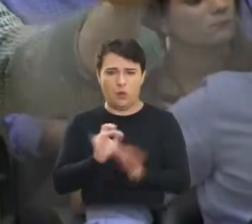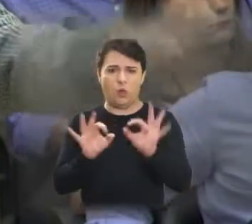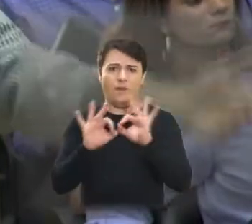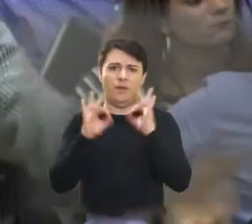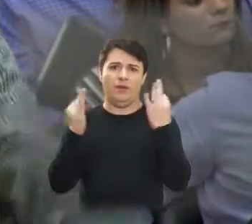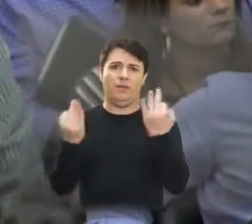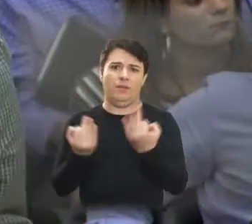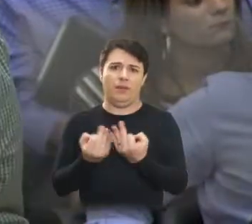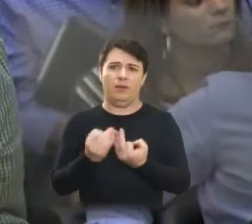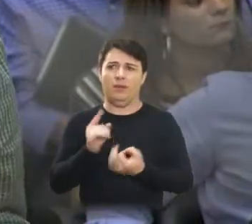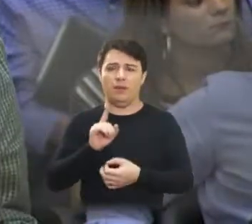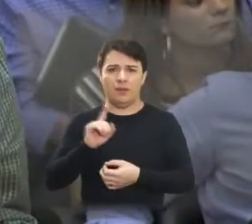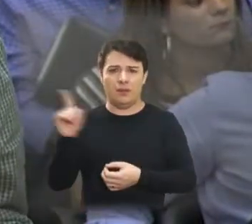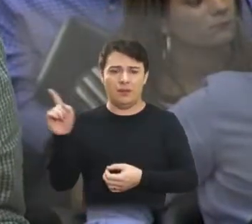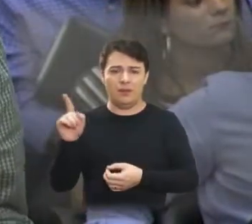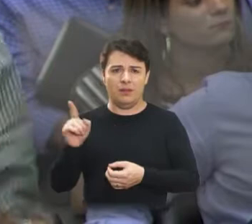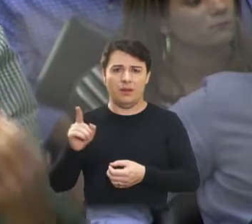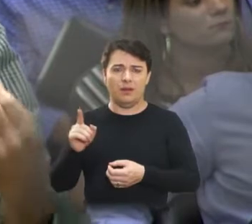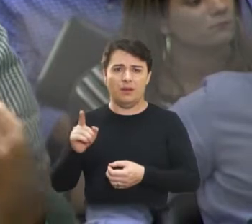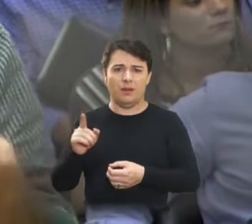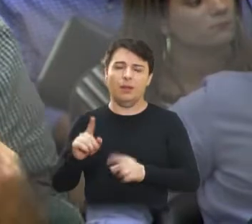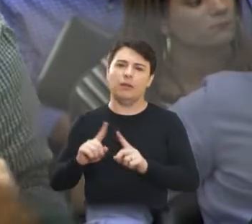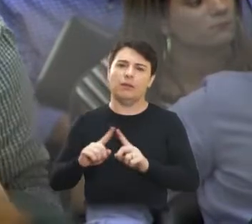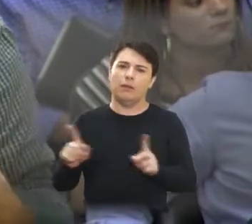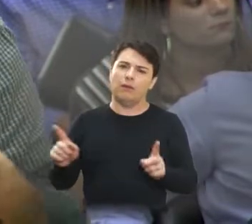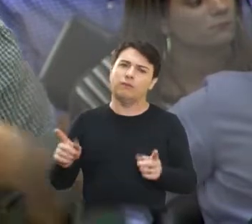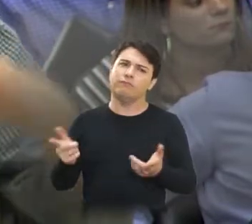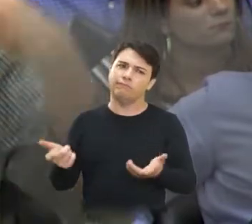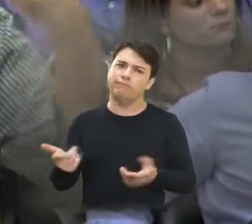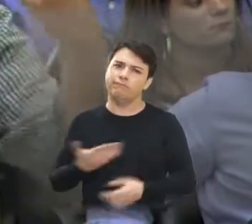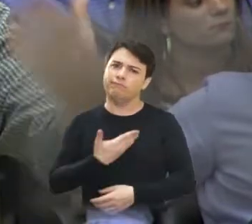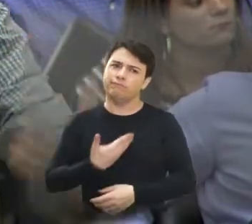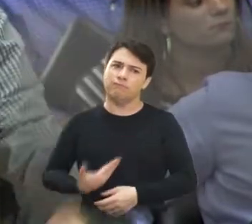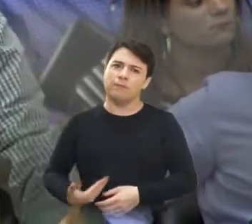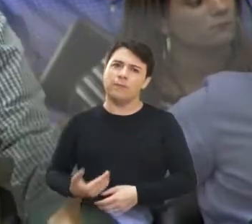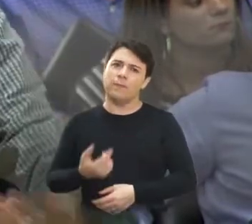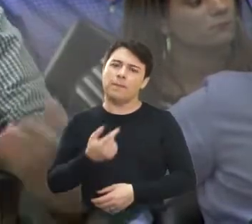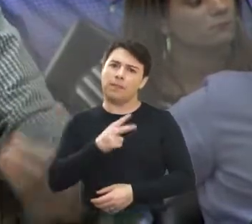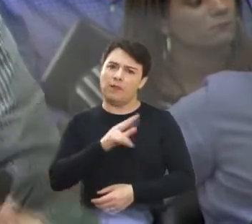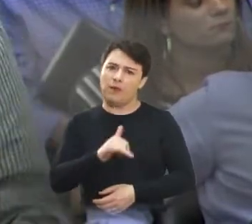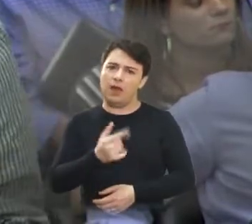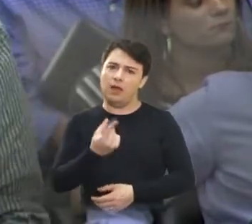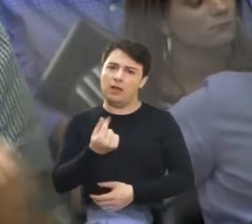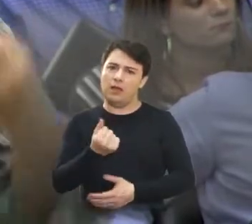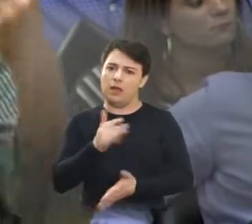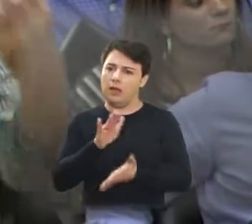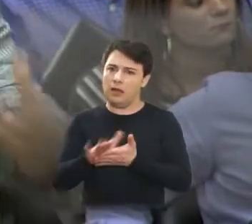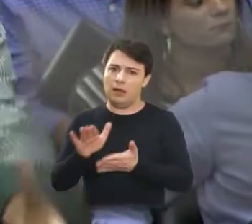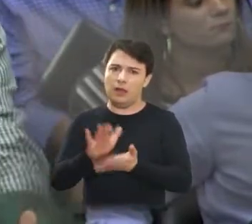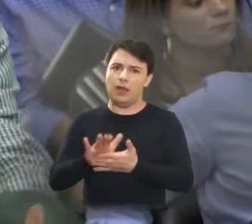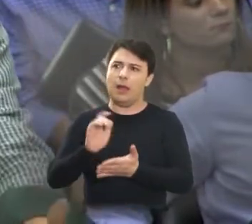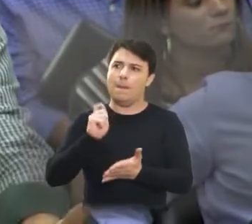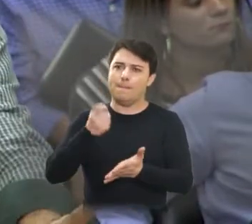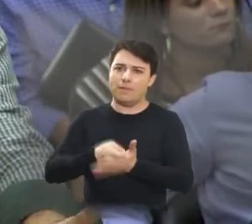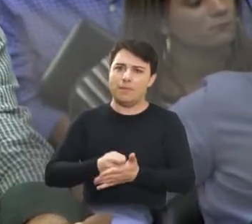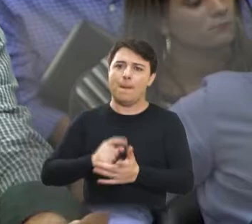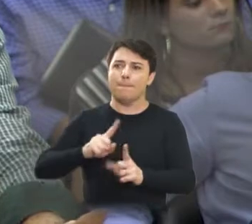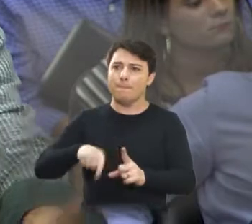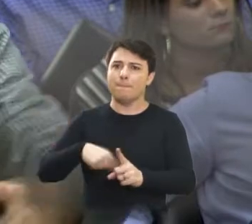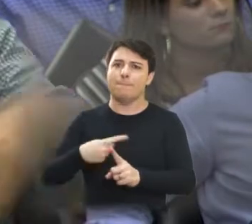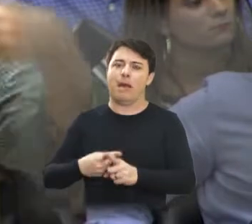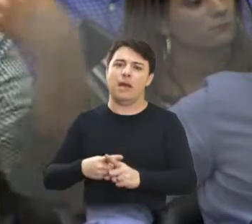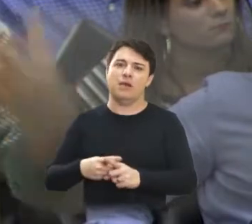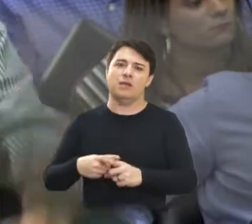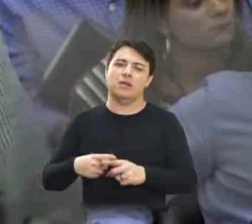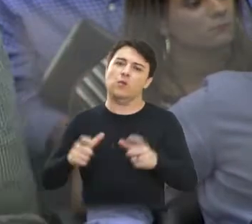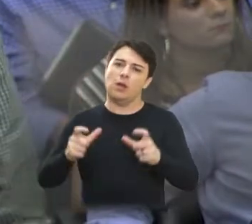que viriam a morar naquela região. Teria que, então, o poder público gastar mais dinheiro implantando equipamentos ali,